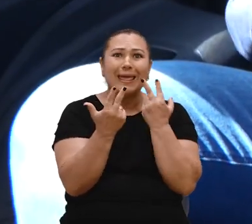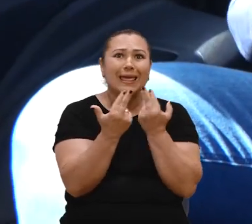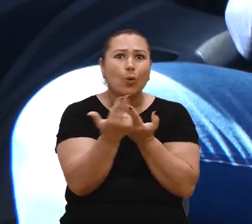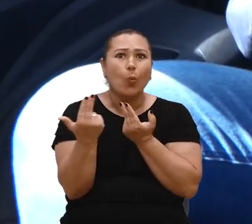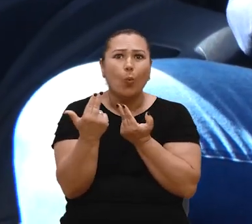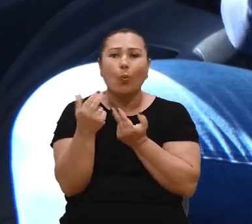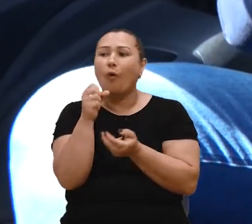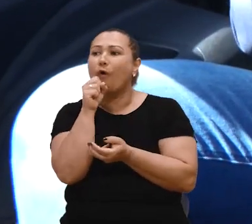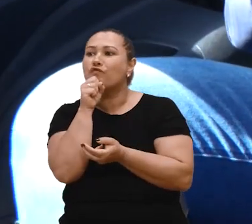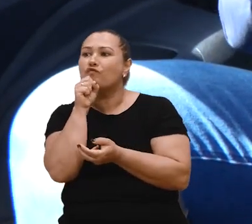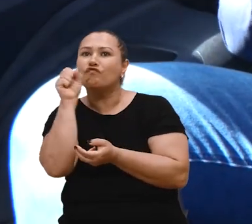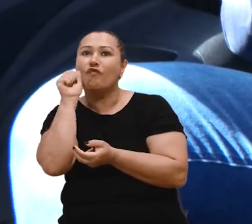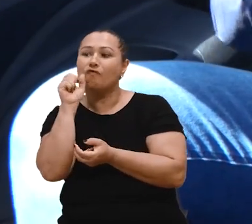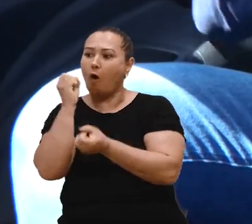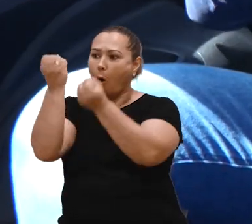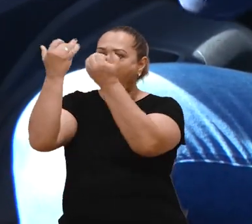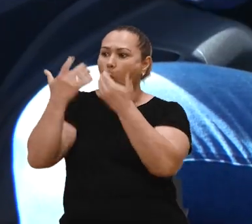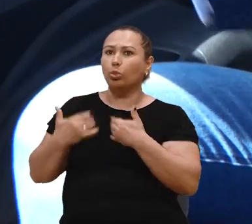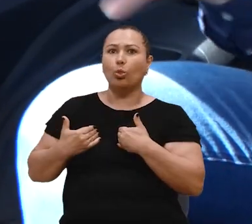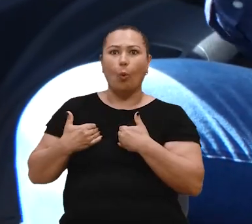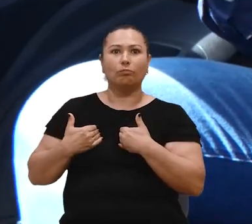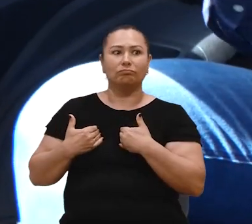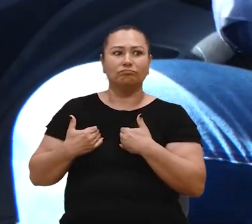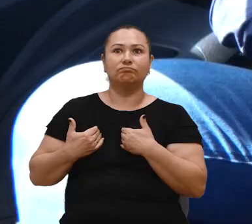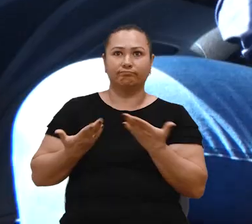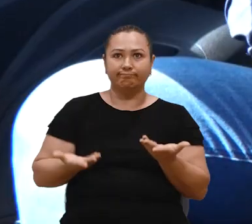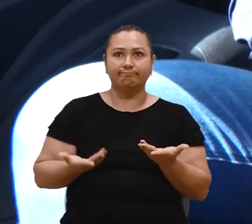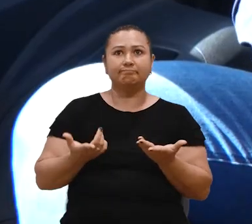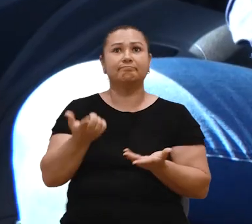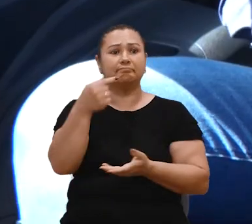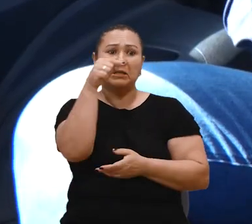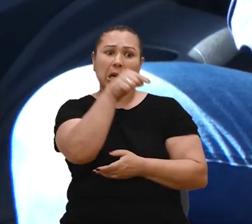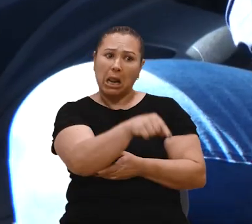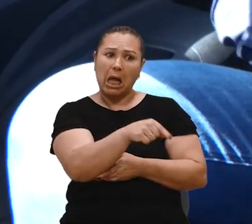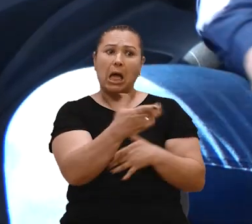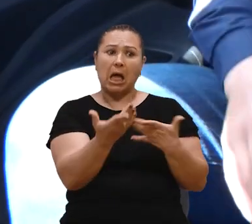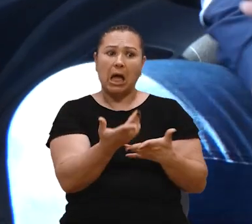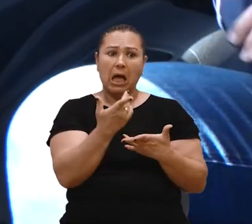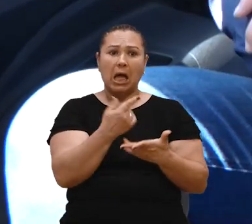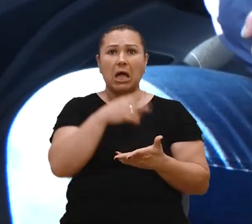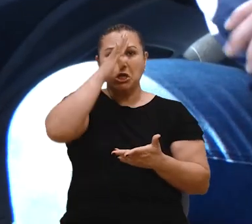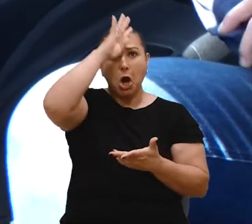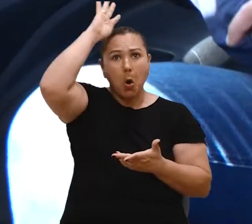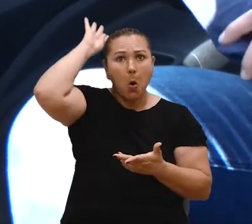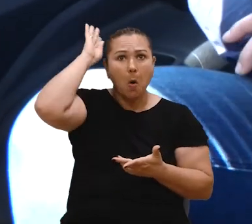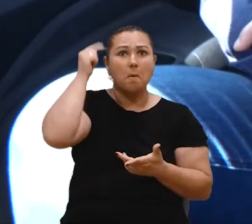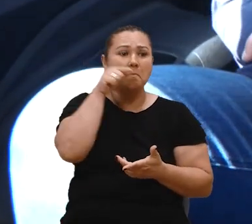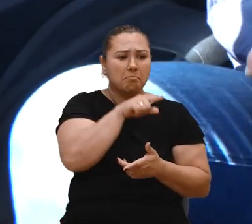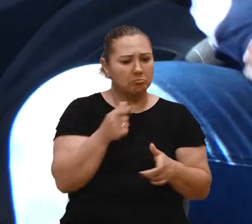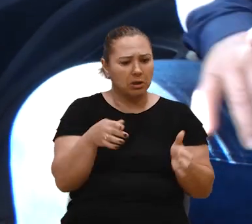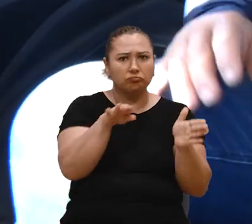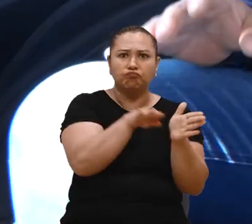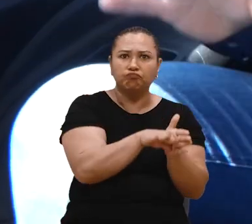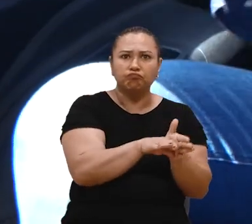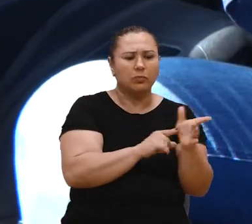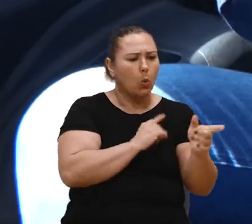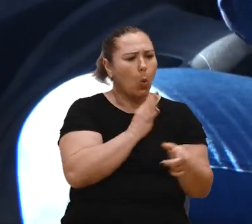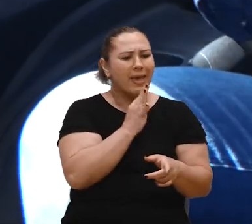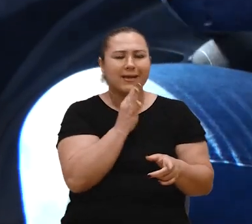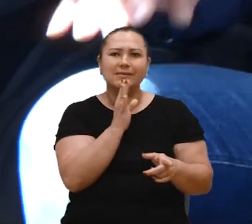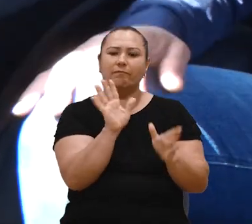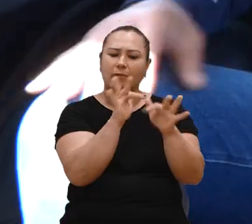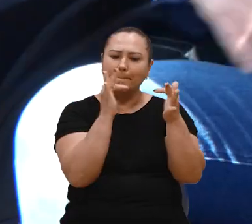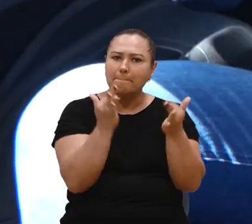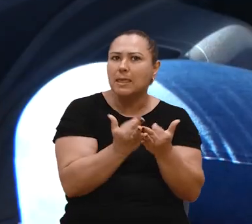me contou. Exatamente, tudo no mesmo lugar. Aí lá eu conheci parentes, né, que no primeiro momento ficaram um